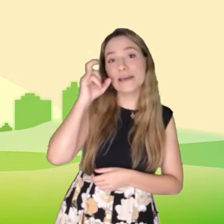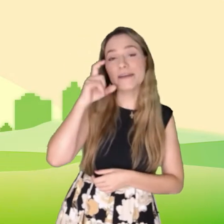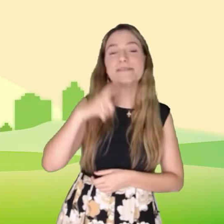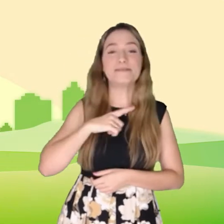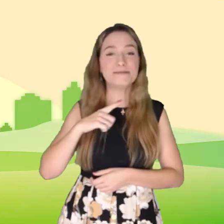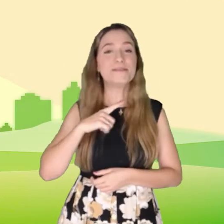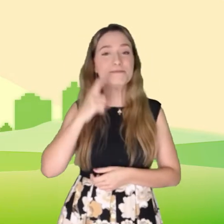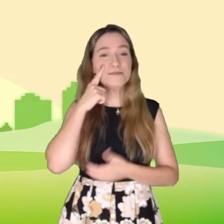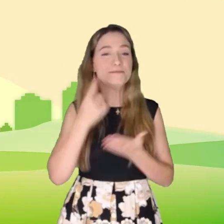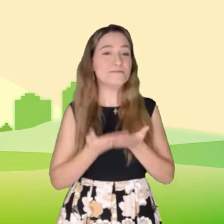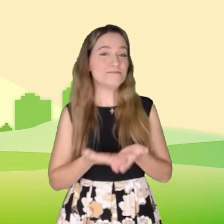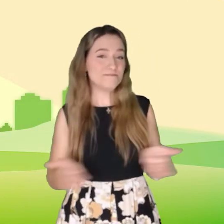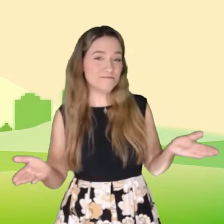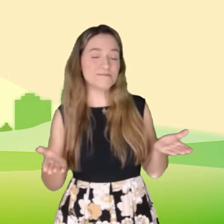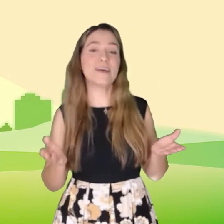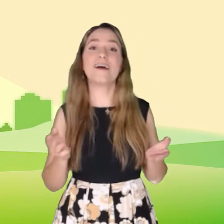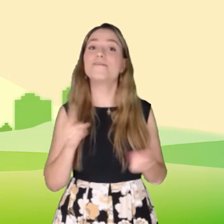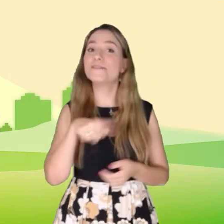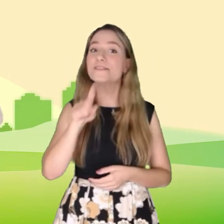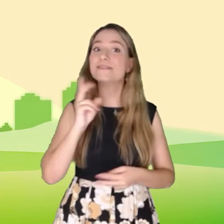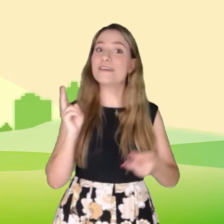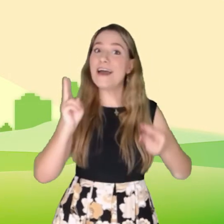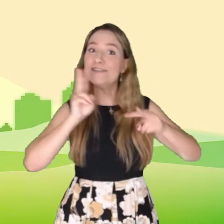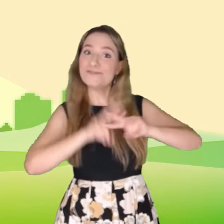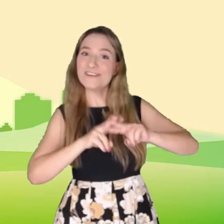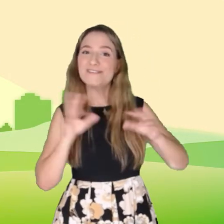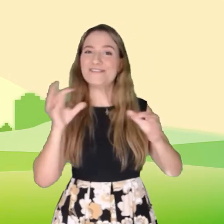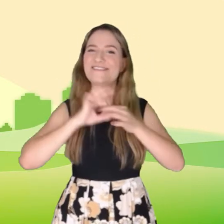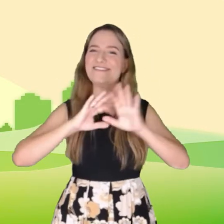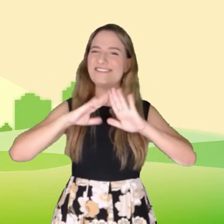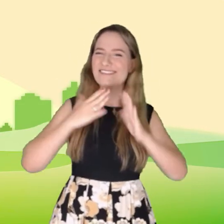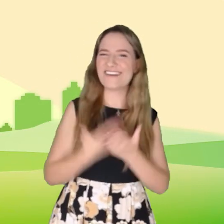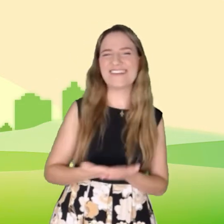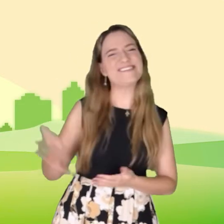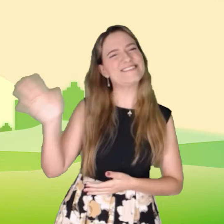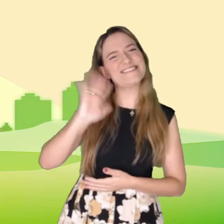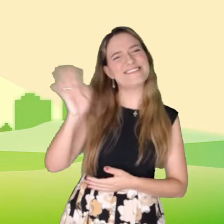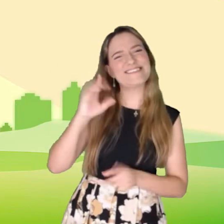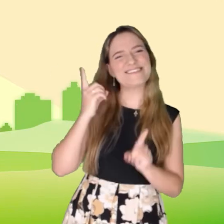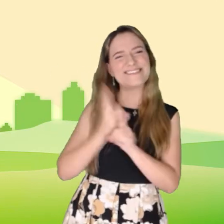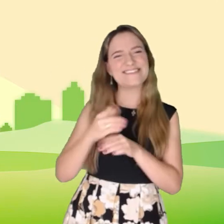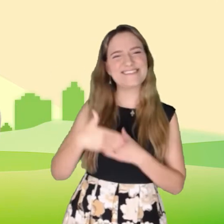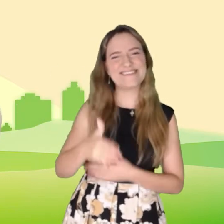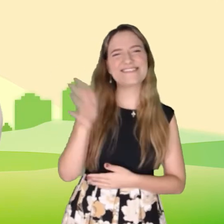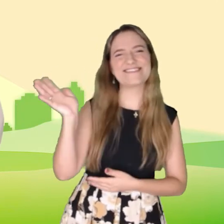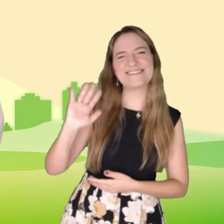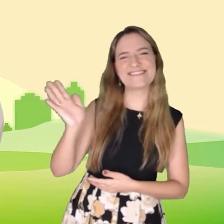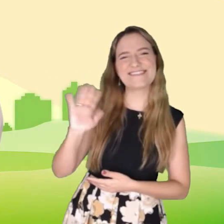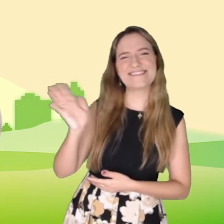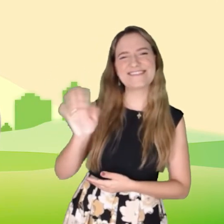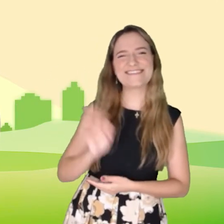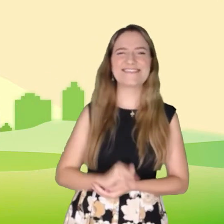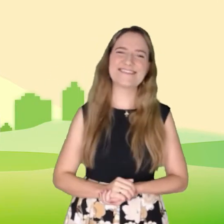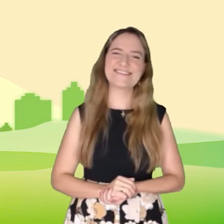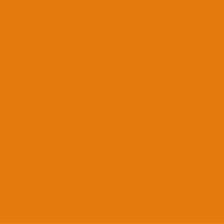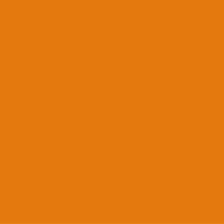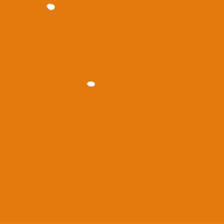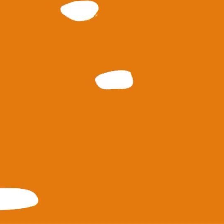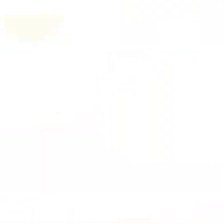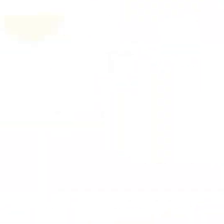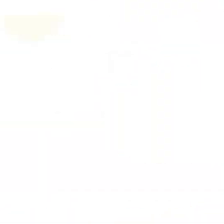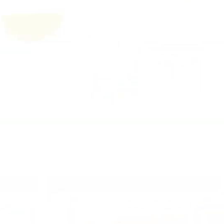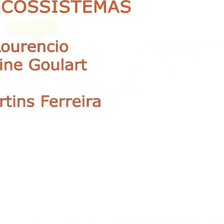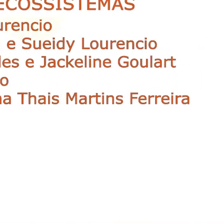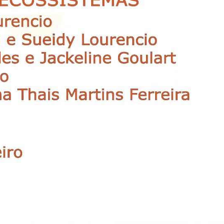e @SMEGoiânia, usando a hashtag Conexão Escola. Até mais, pessoal. Tchau, tchau, gente.